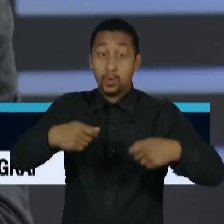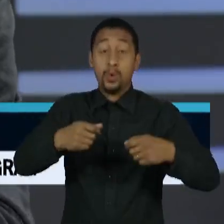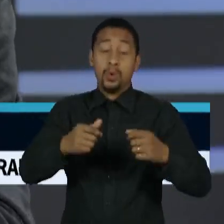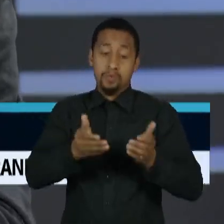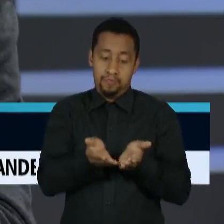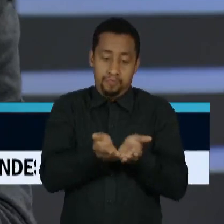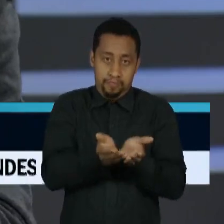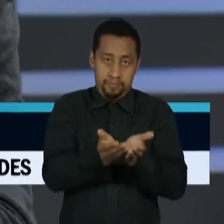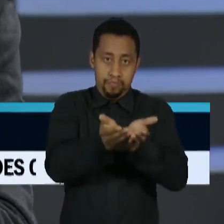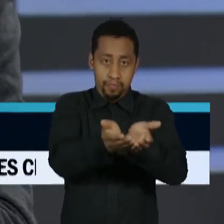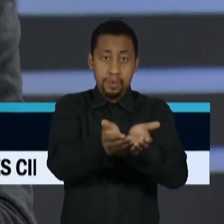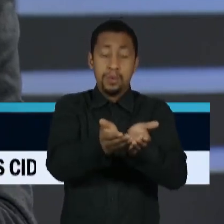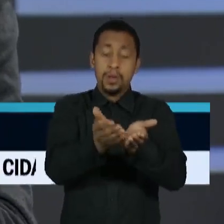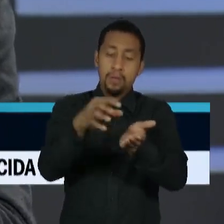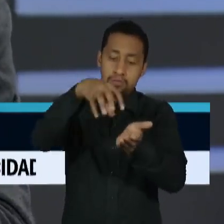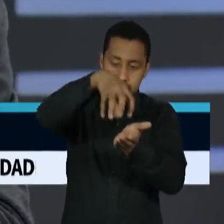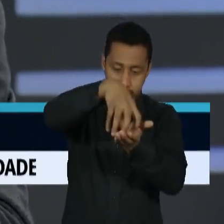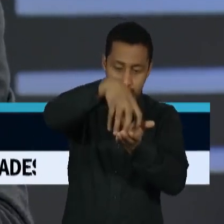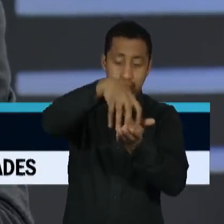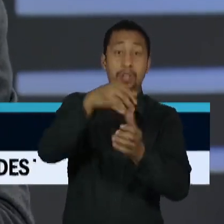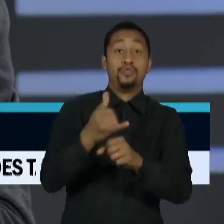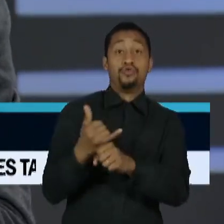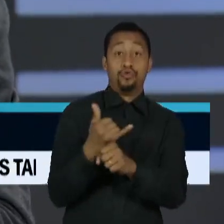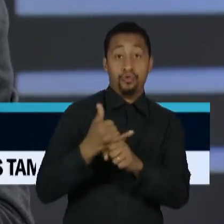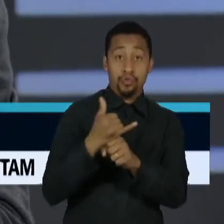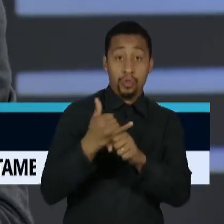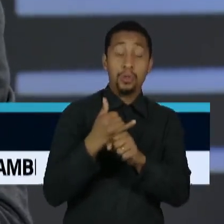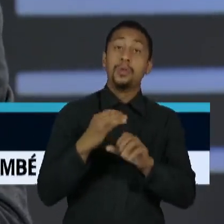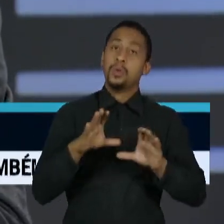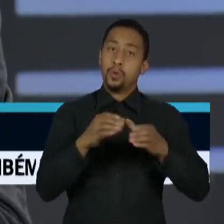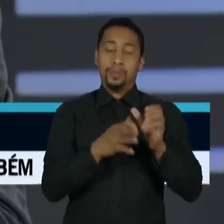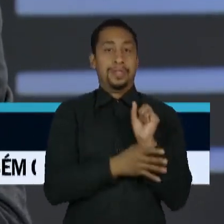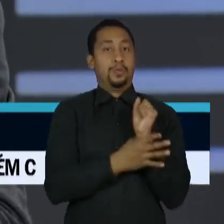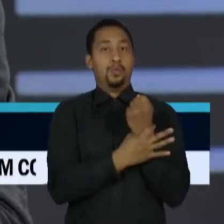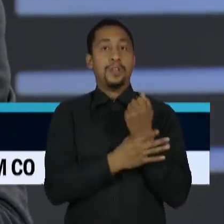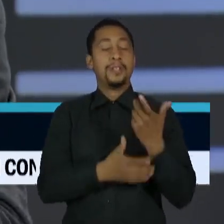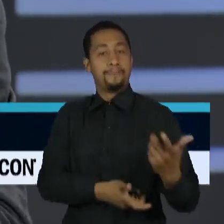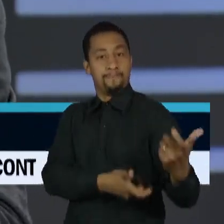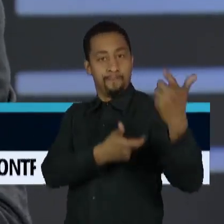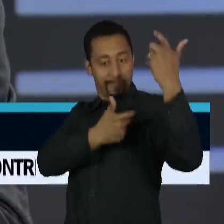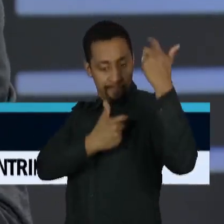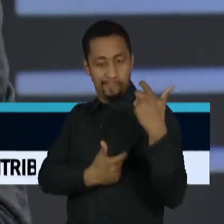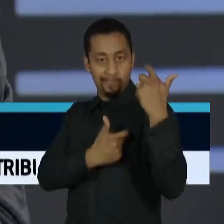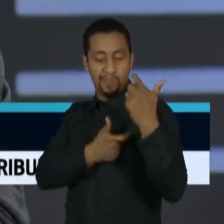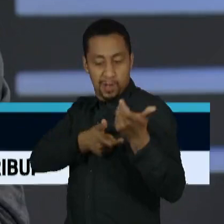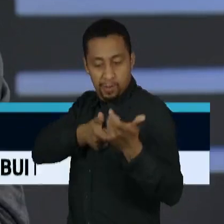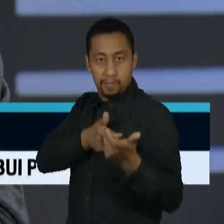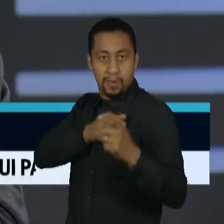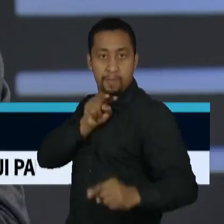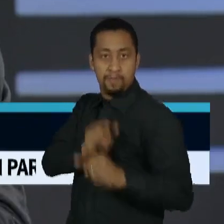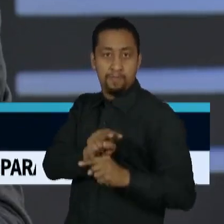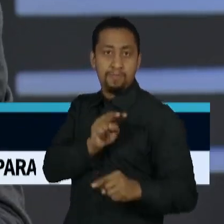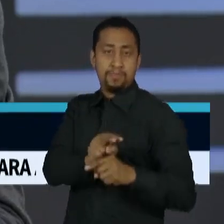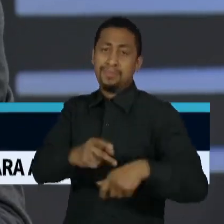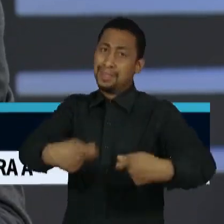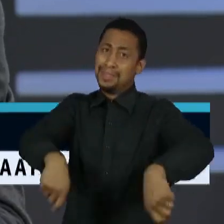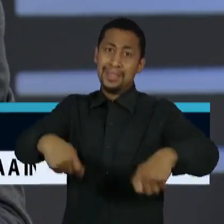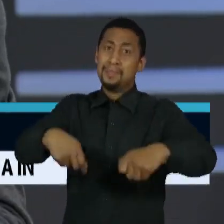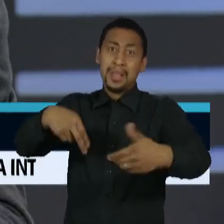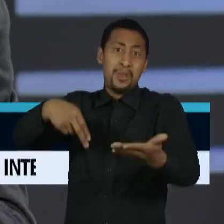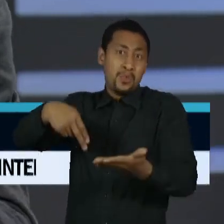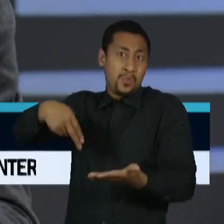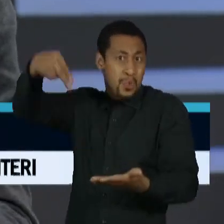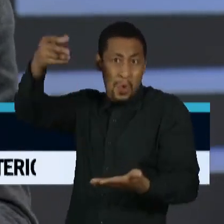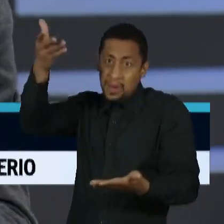um diesel que ia para as fornecedoras de energia locais, porque na região norte, você sabe que sem diesel você não liga a